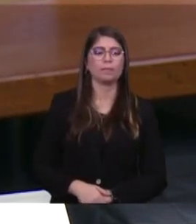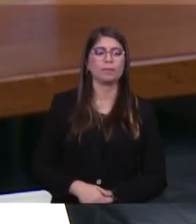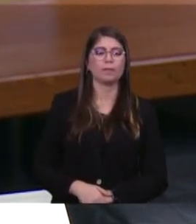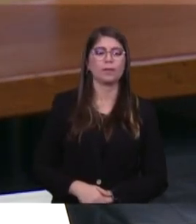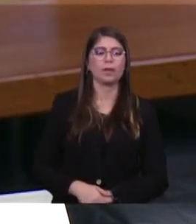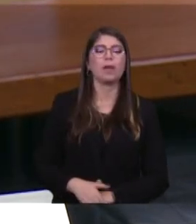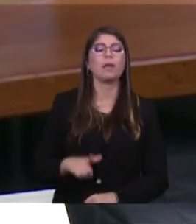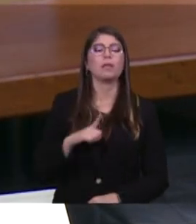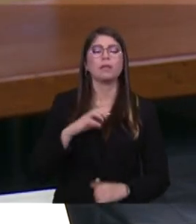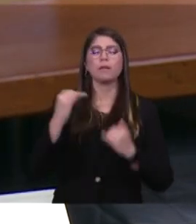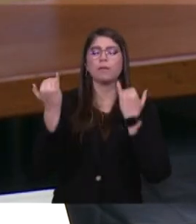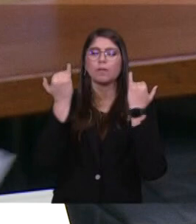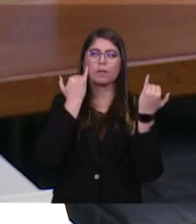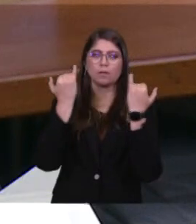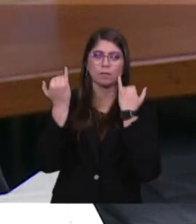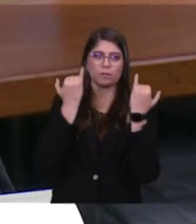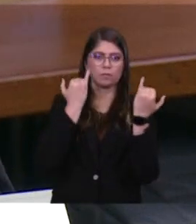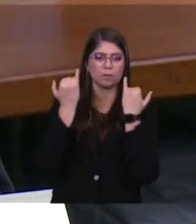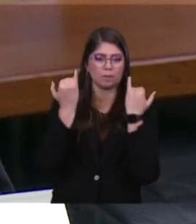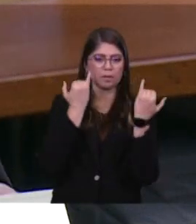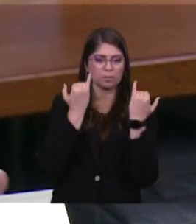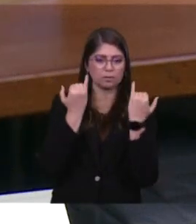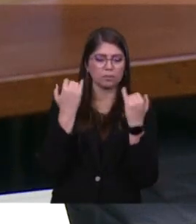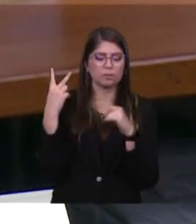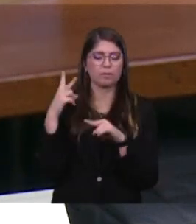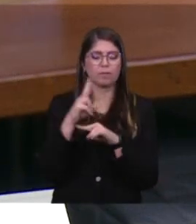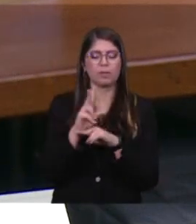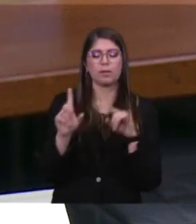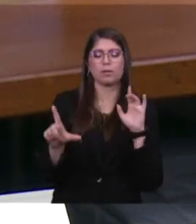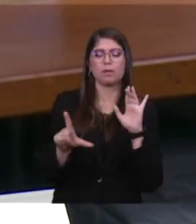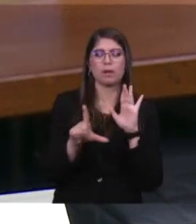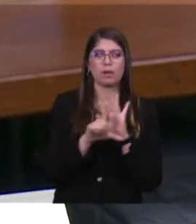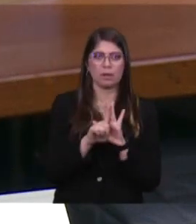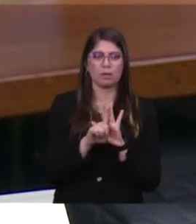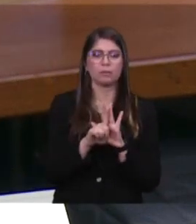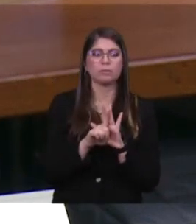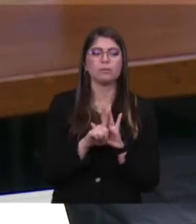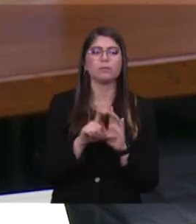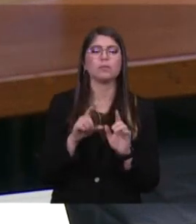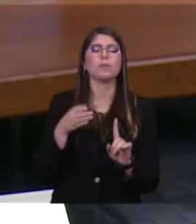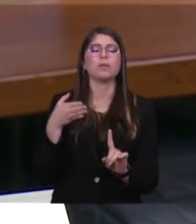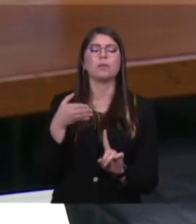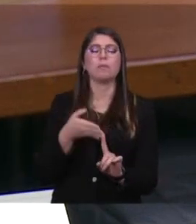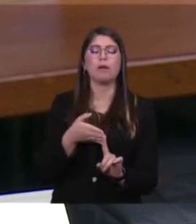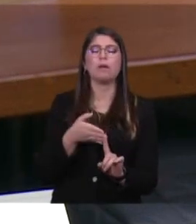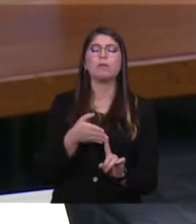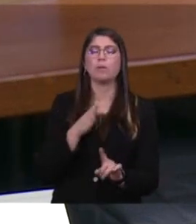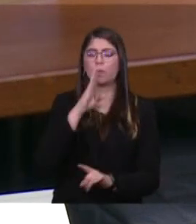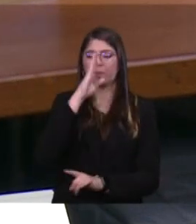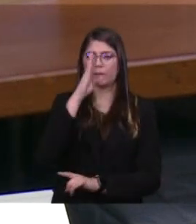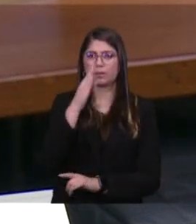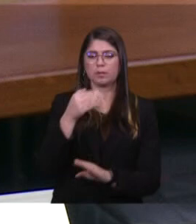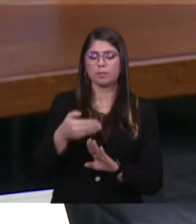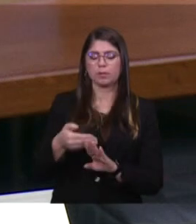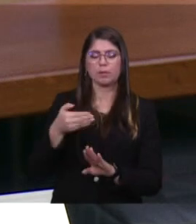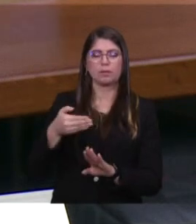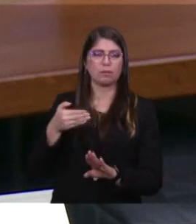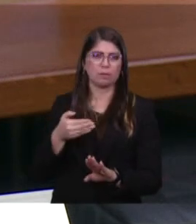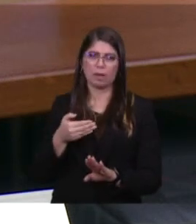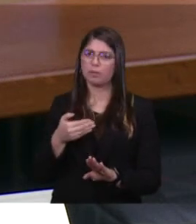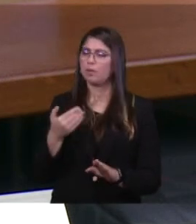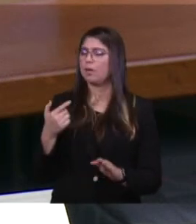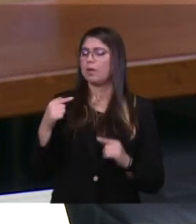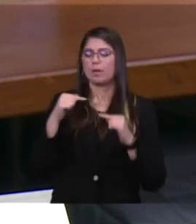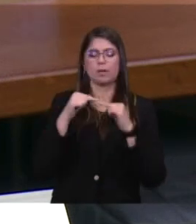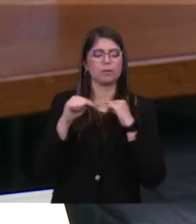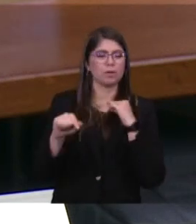informações, defendendo a legislação. Quanto ao mérito, afirmou que o princípio da anterioridade não se aplicaria à